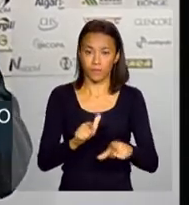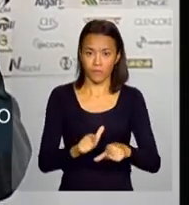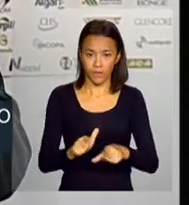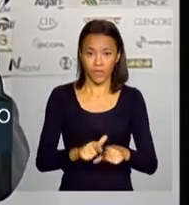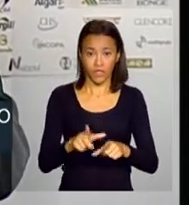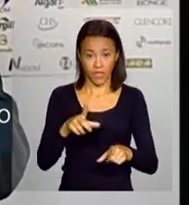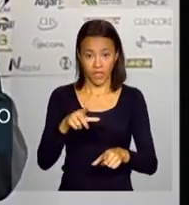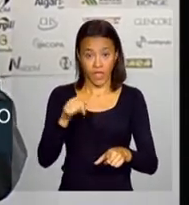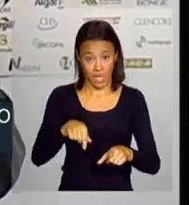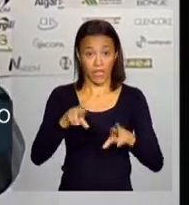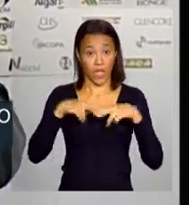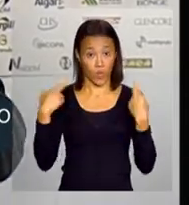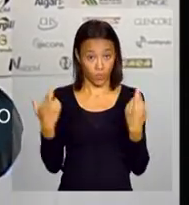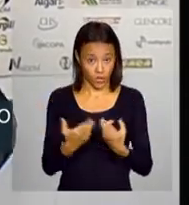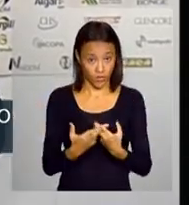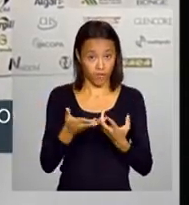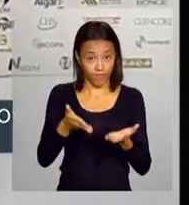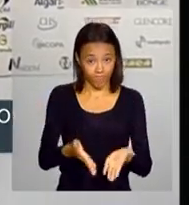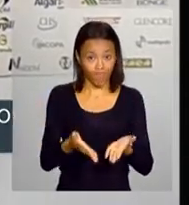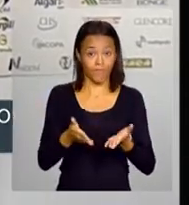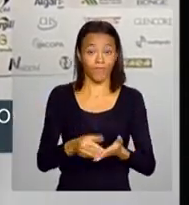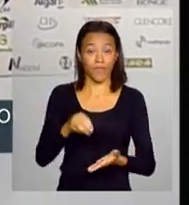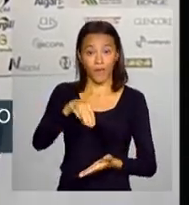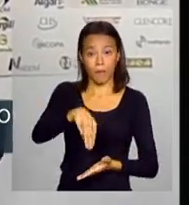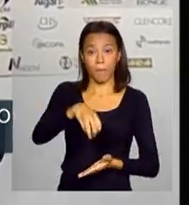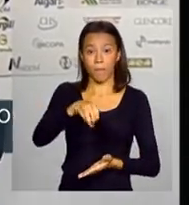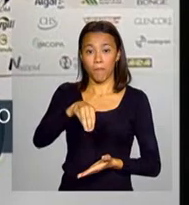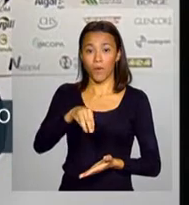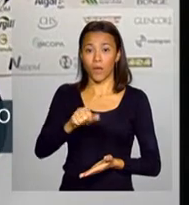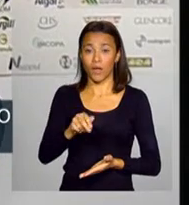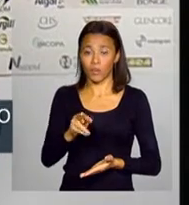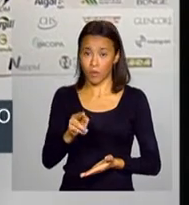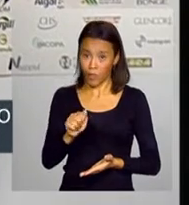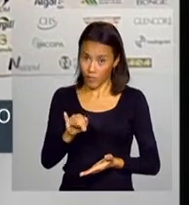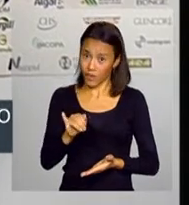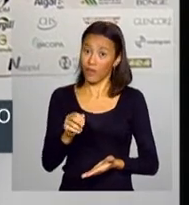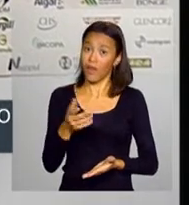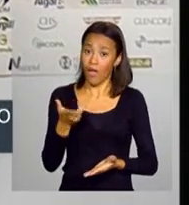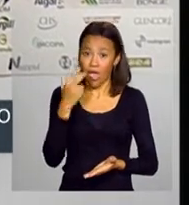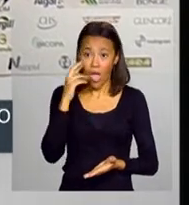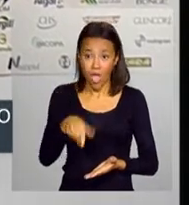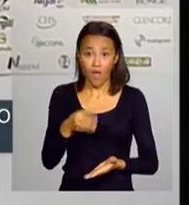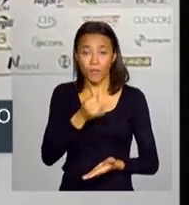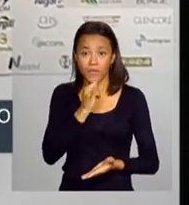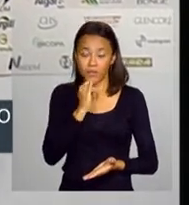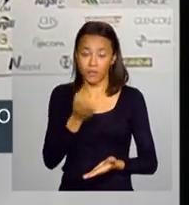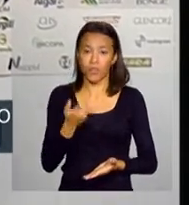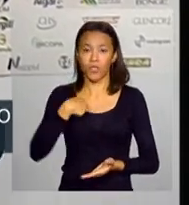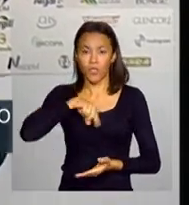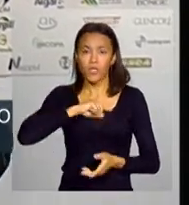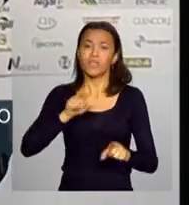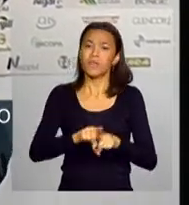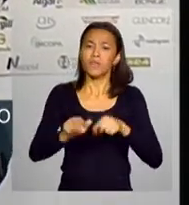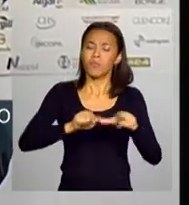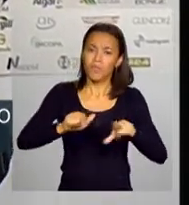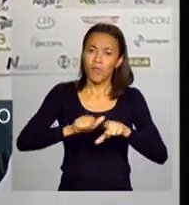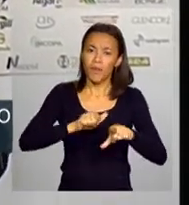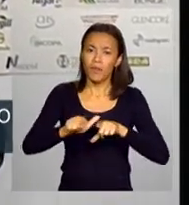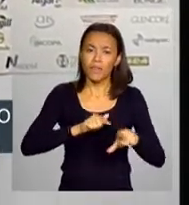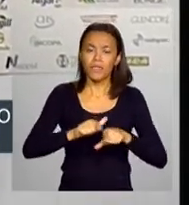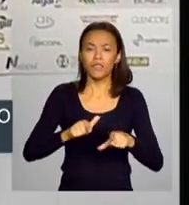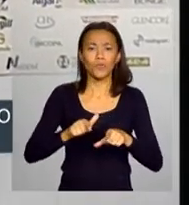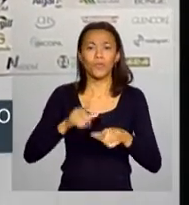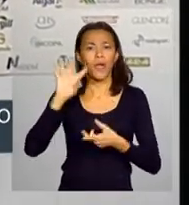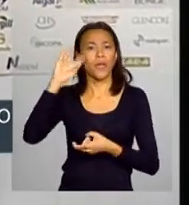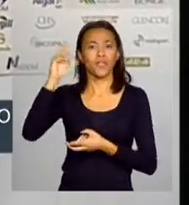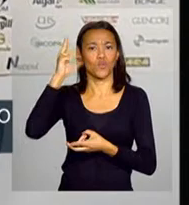reunião da moratória, é um exemplo de como a gente está tentando equacionar esses passivos. Nós estamos trabalhando também nas soluções em várias